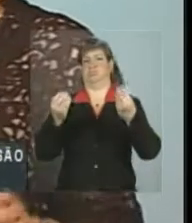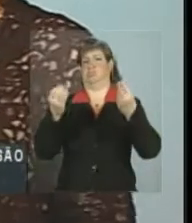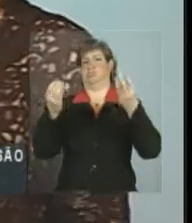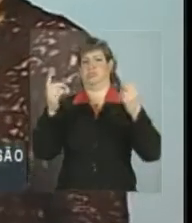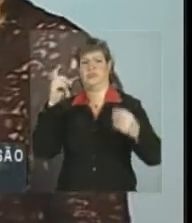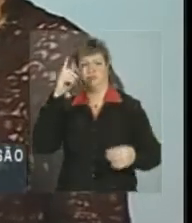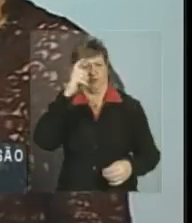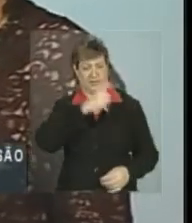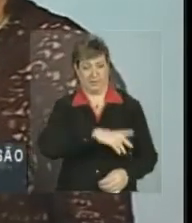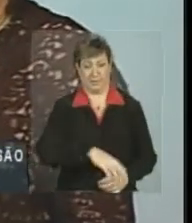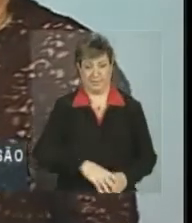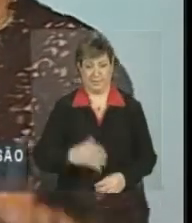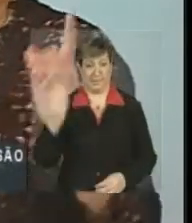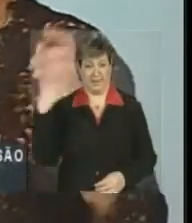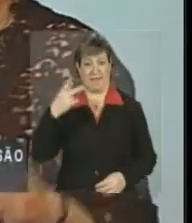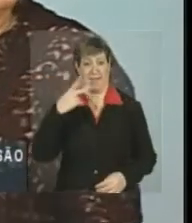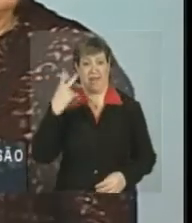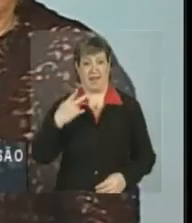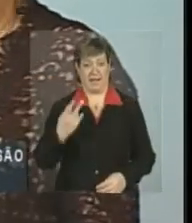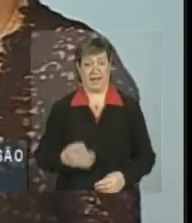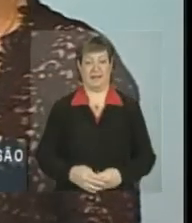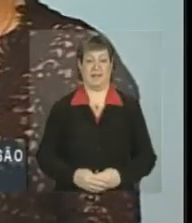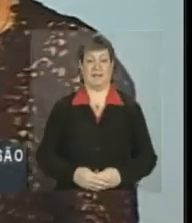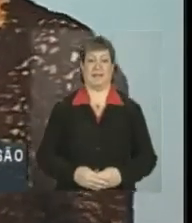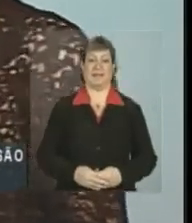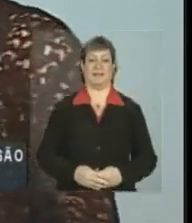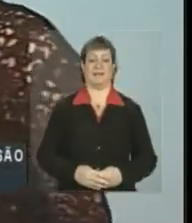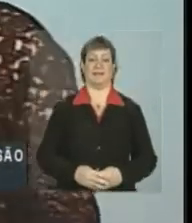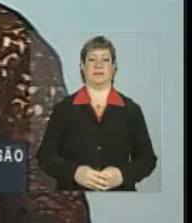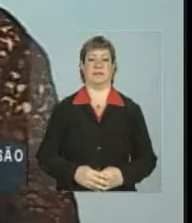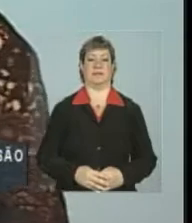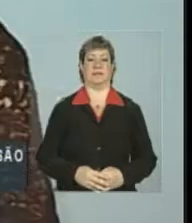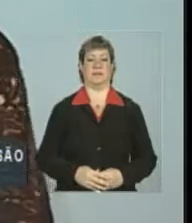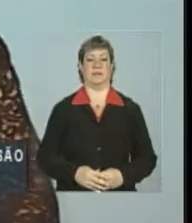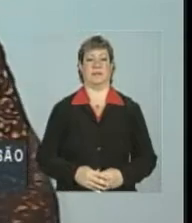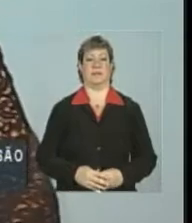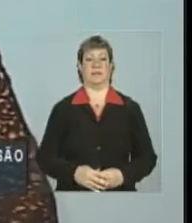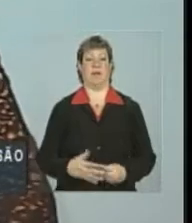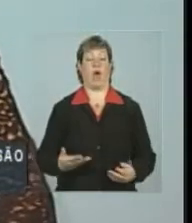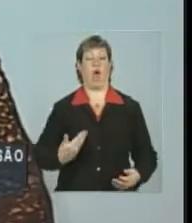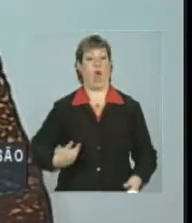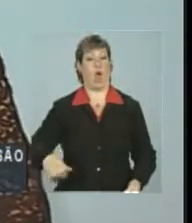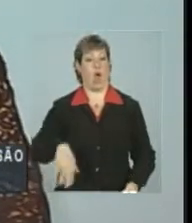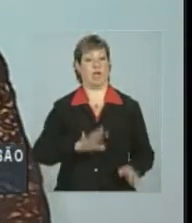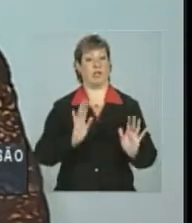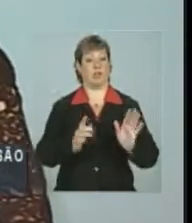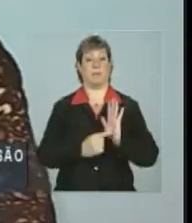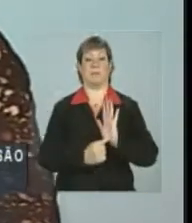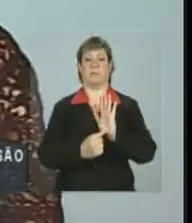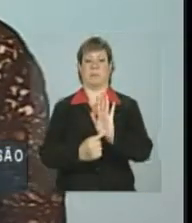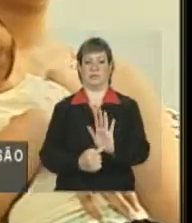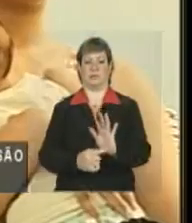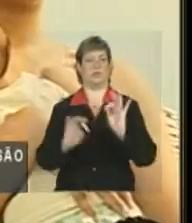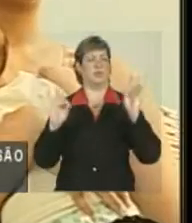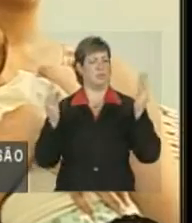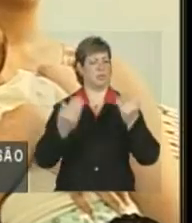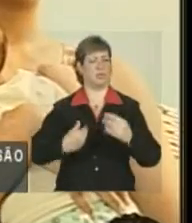muito difícil de ser atingida. Nós mostramos, todos